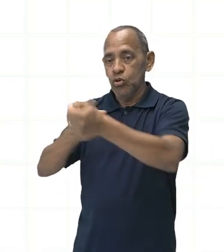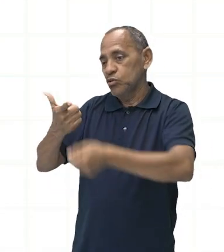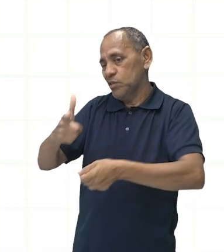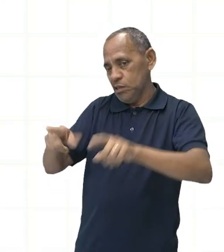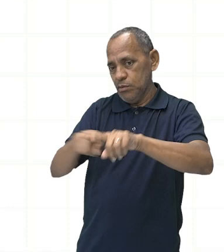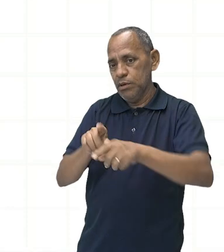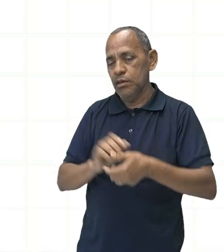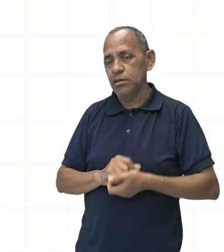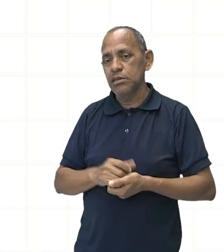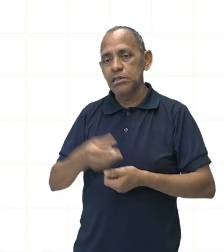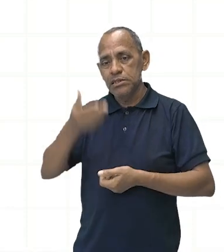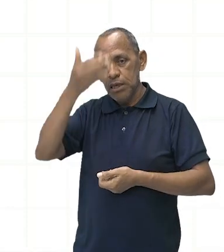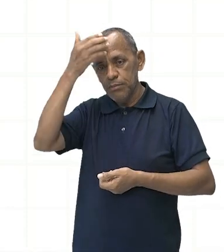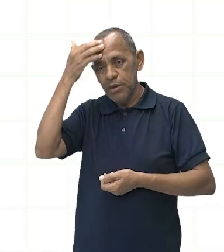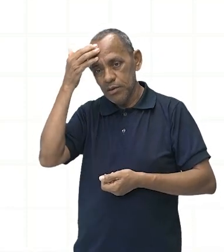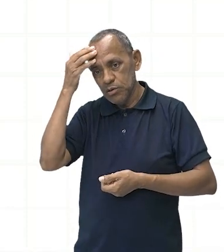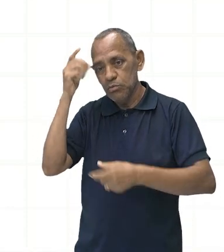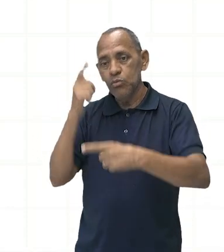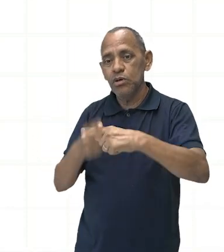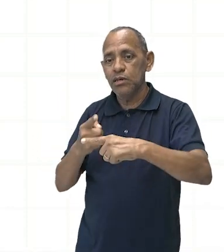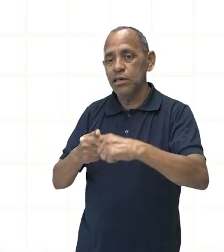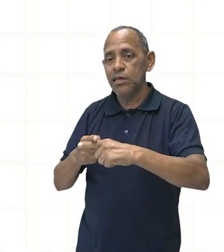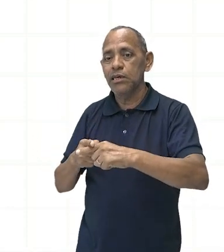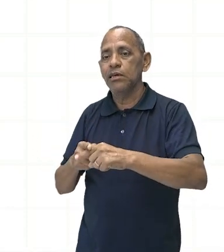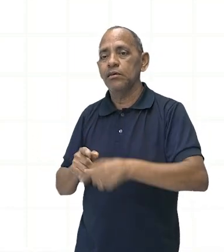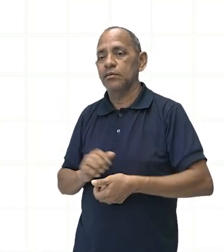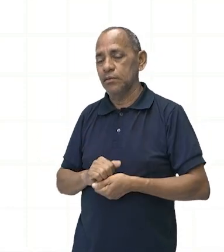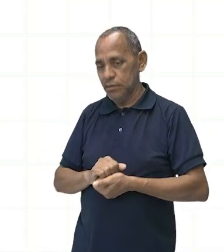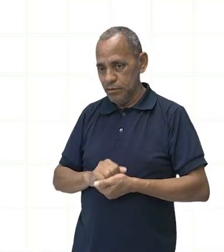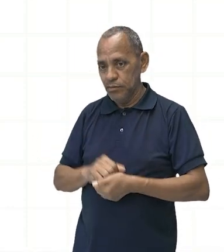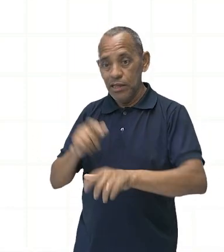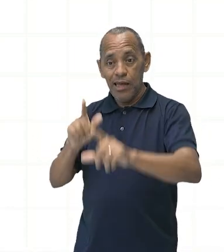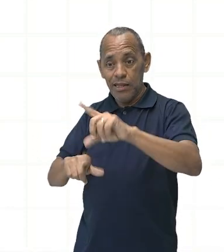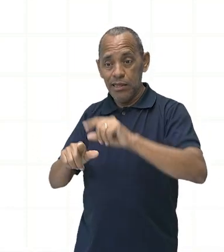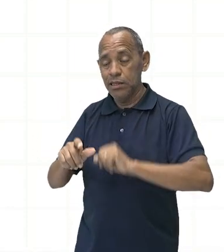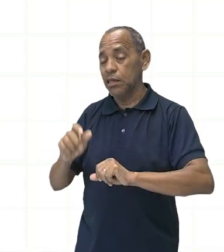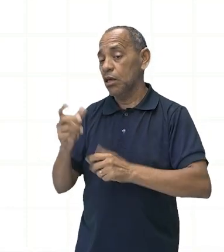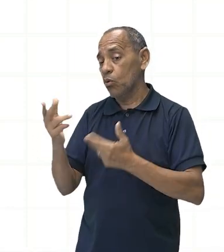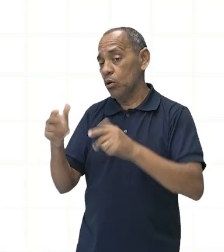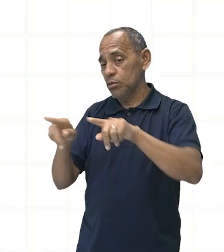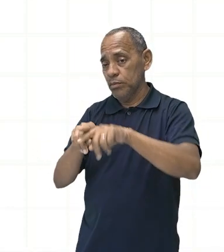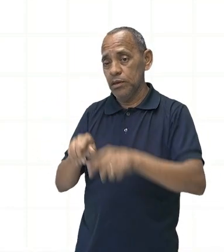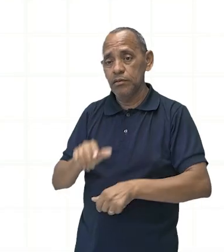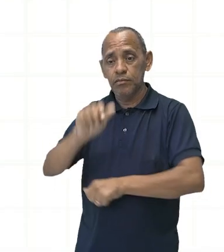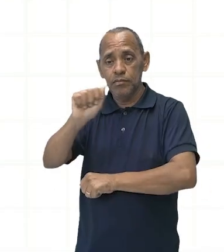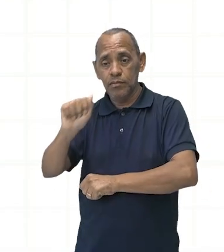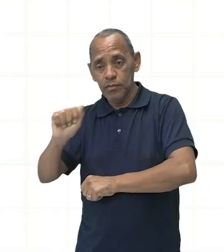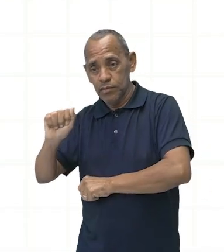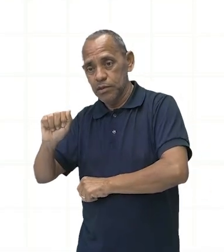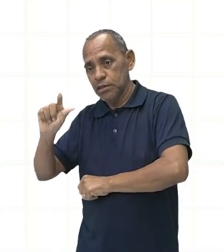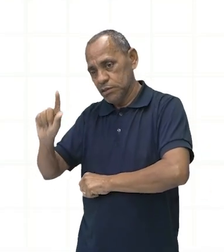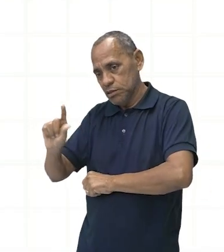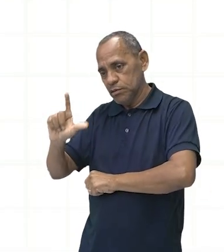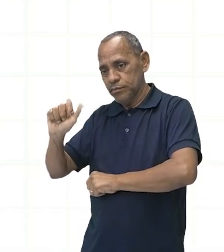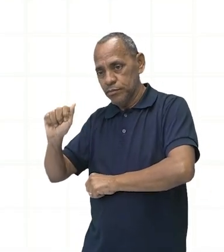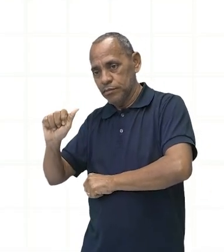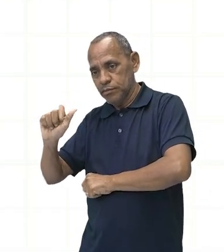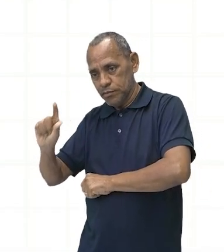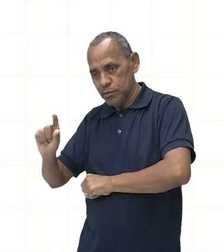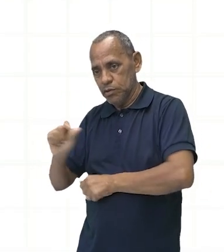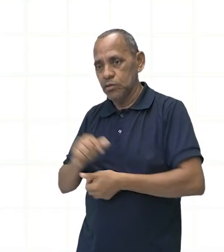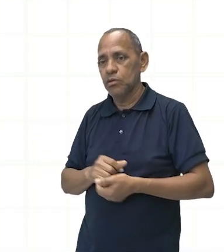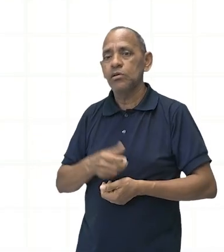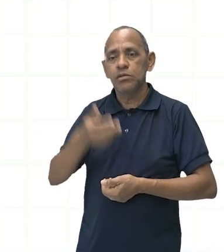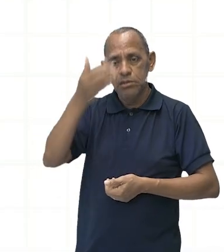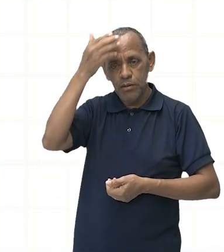que são iguais, porque a letra está igual, azinho, azinho. E a gente sabe que é um recessivo, porque nós já aprendemos que a